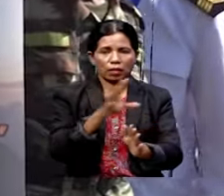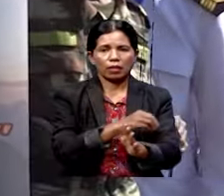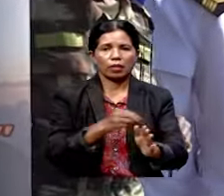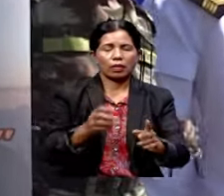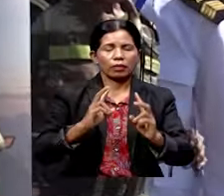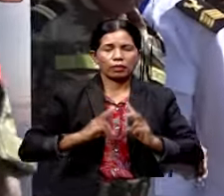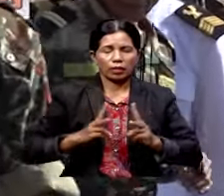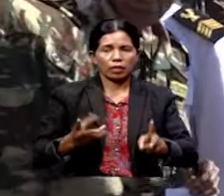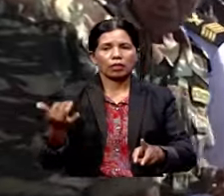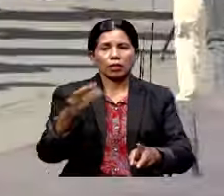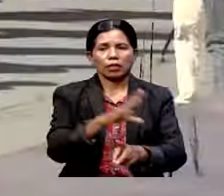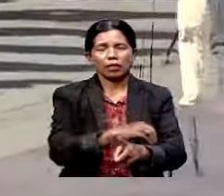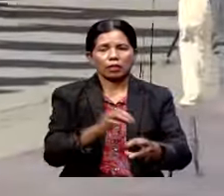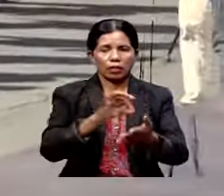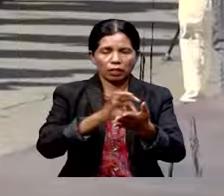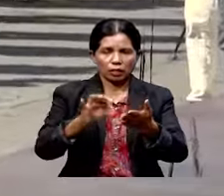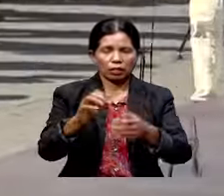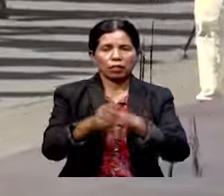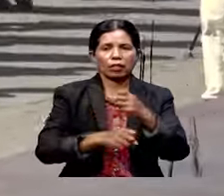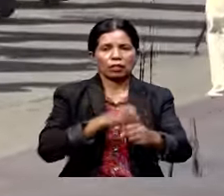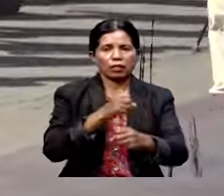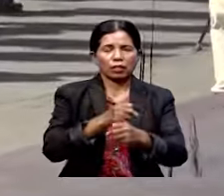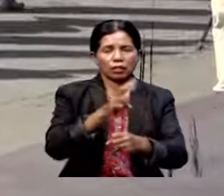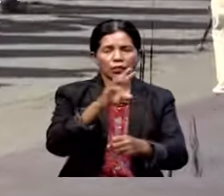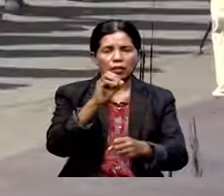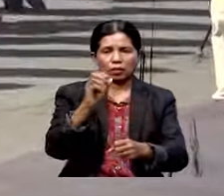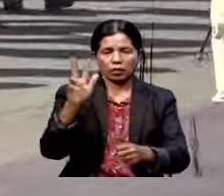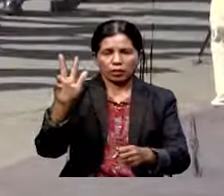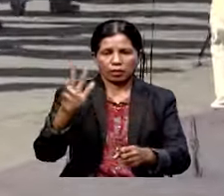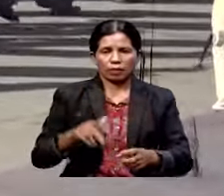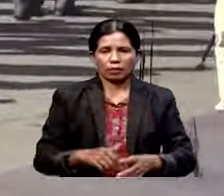veteranos sira nebe mak resisto e atinan Rihun Ruatolu. Equipa cobertura, GMN.